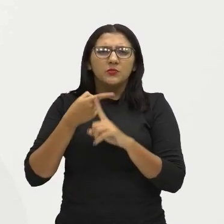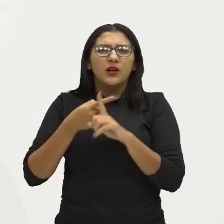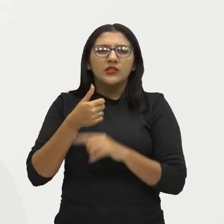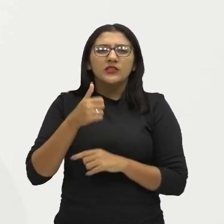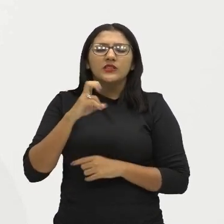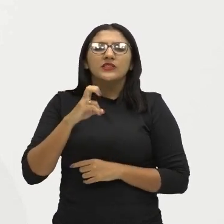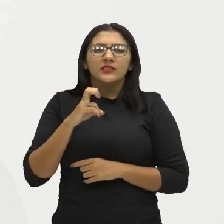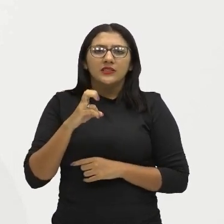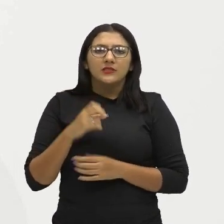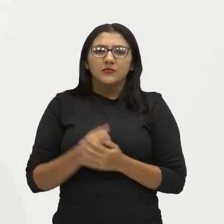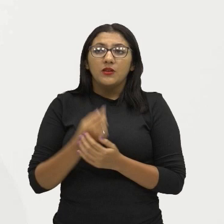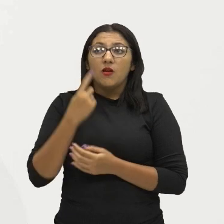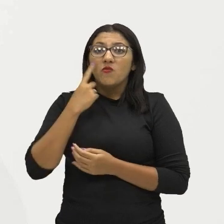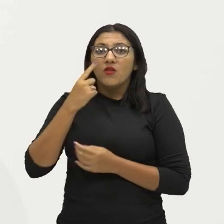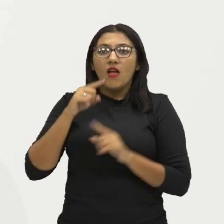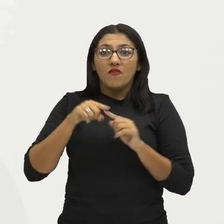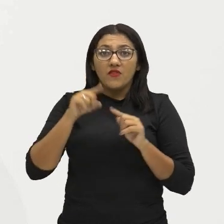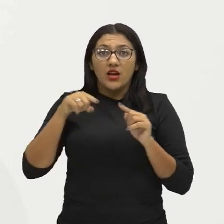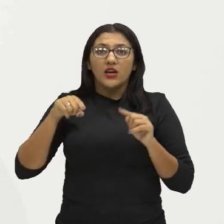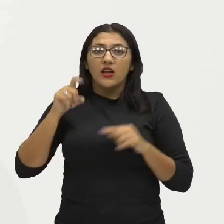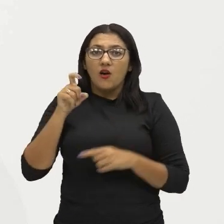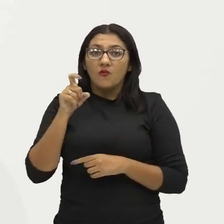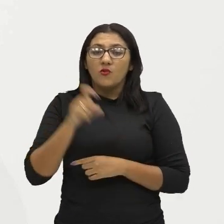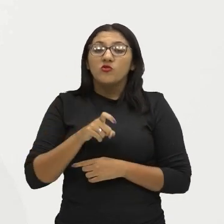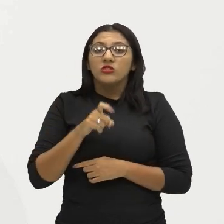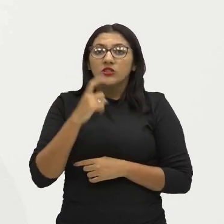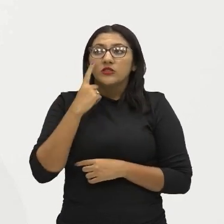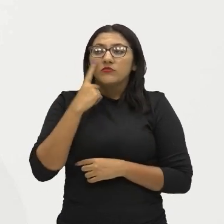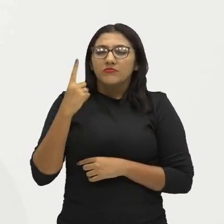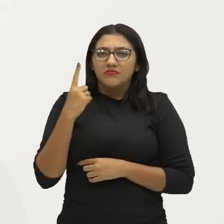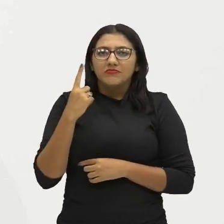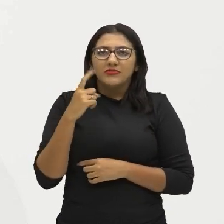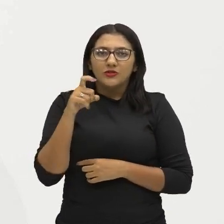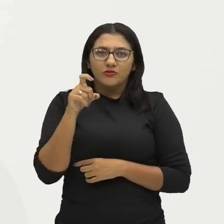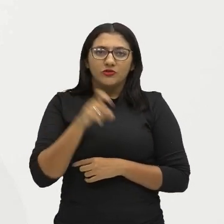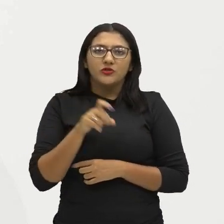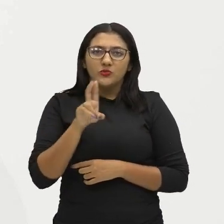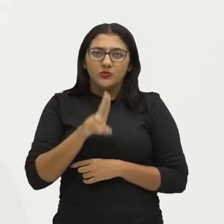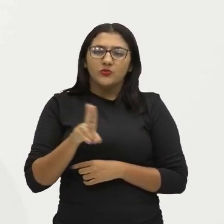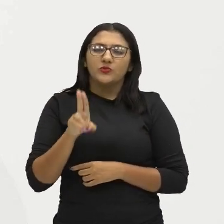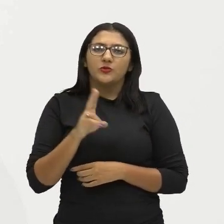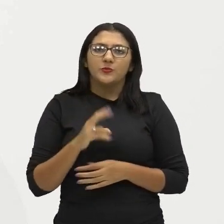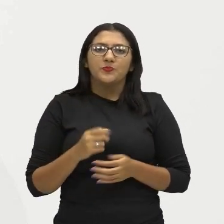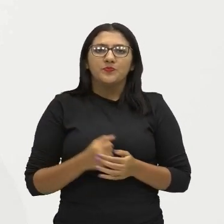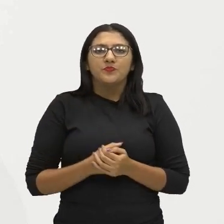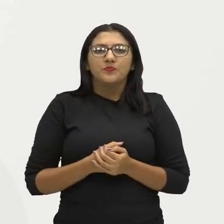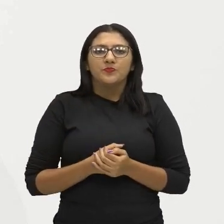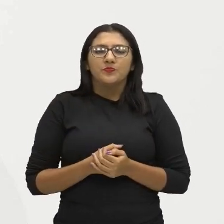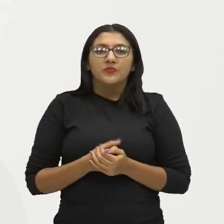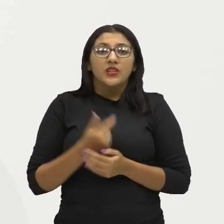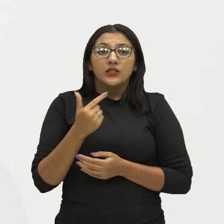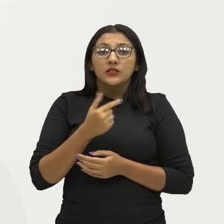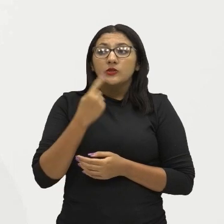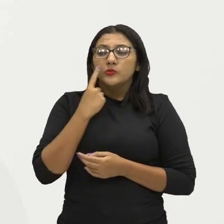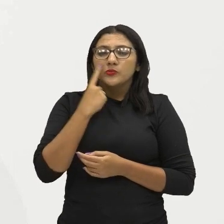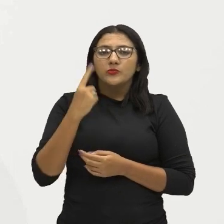A variável é x. Olha o olho. Aqui, ó. Nessa segunda, eu